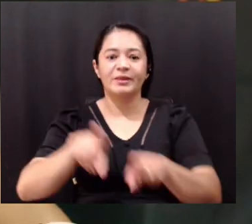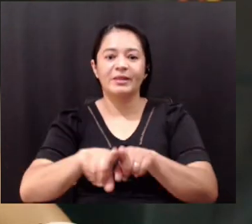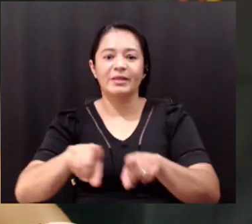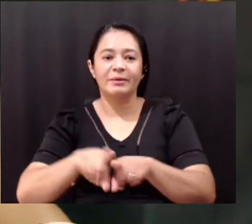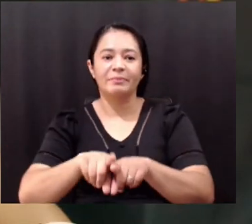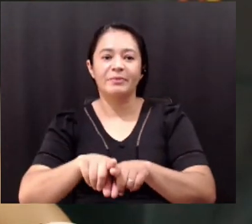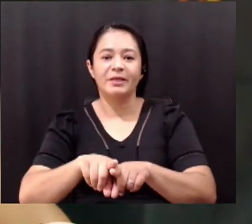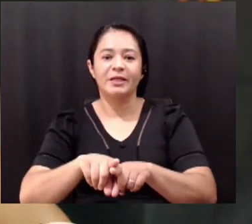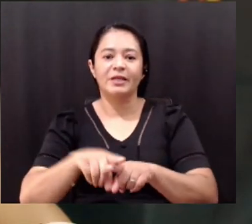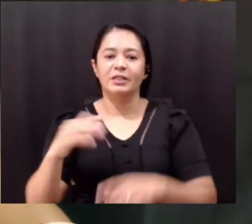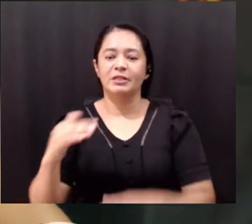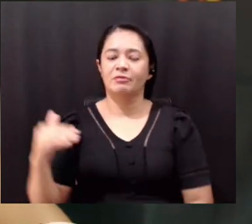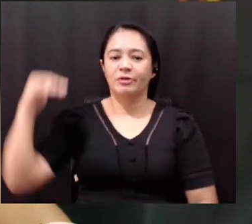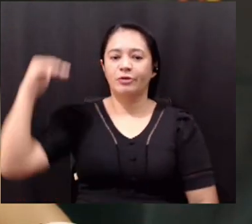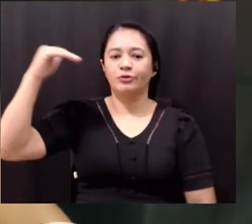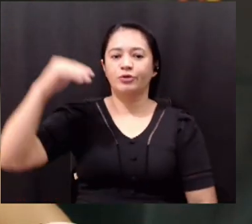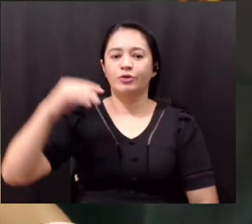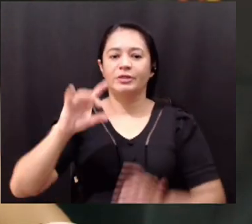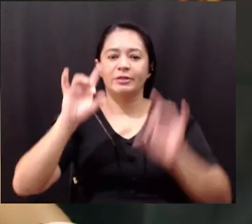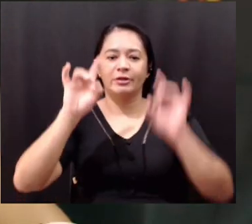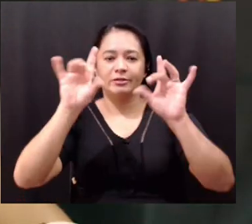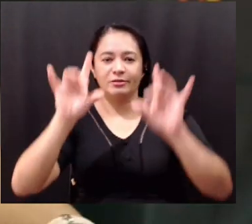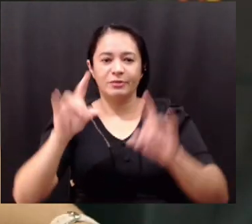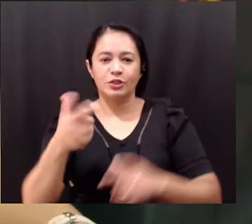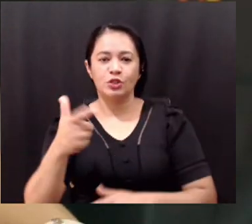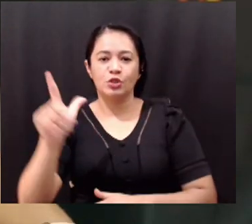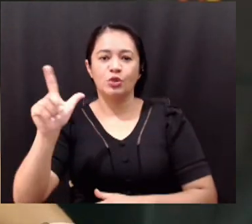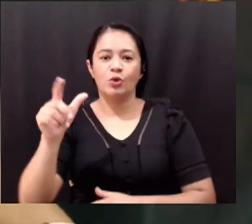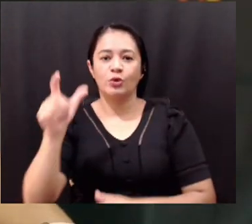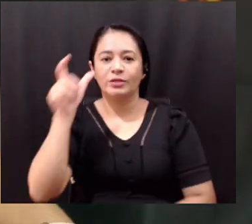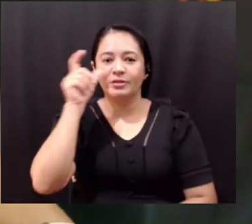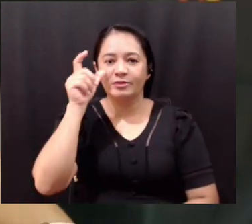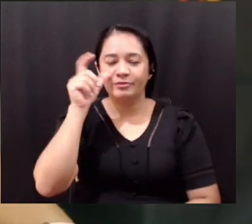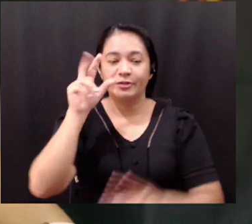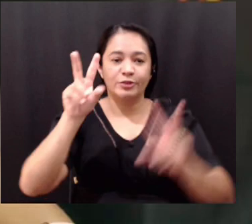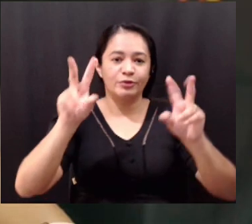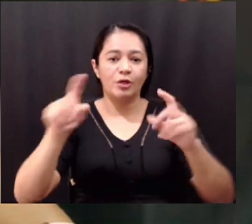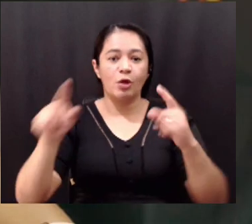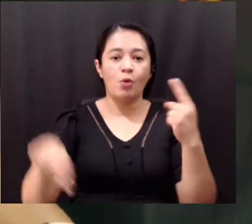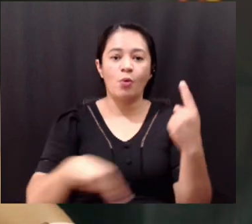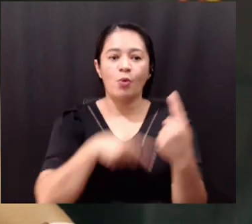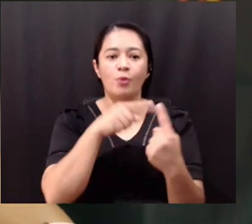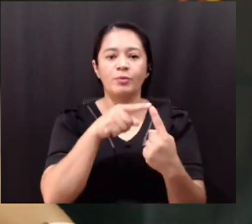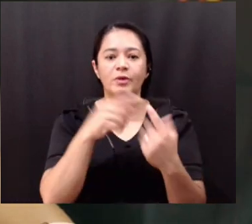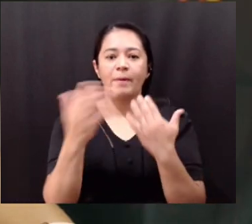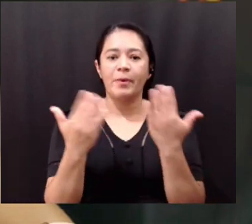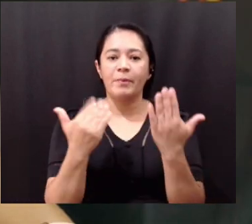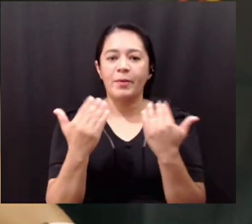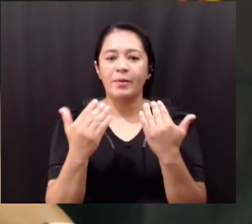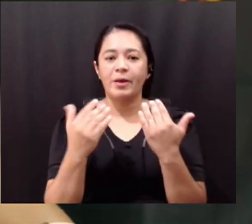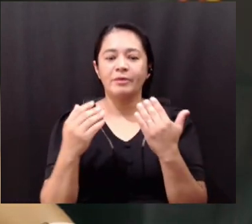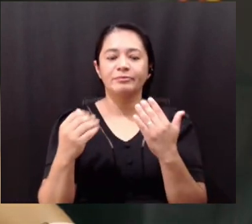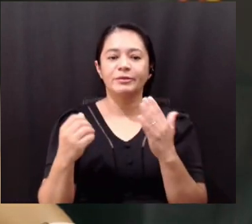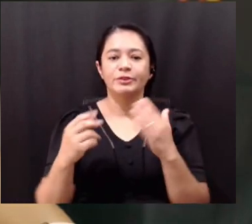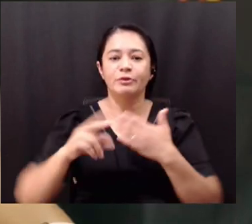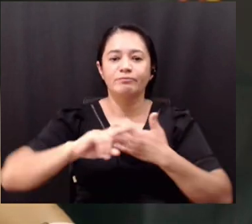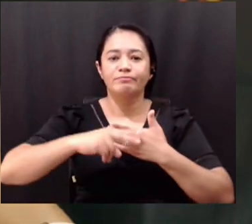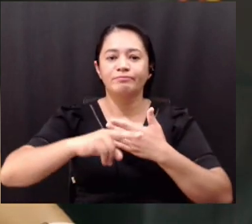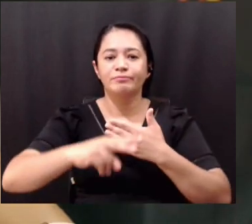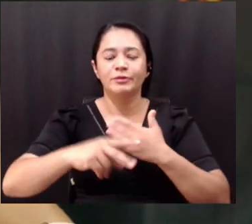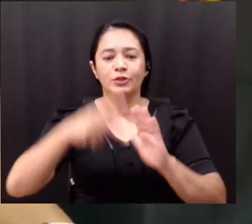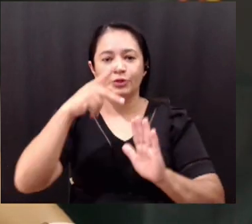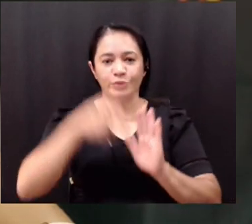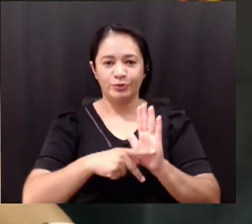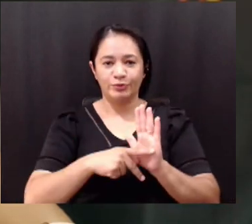autoridades, especialistas e demais interessados no tema. O objetivo é debater os impactos e benefícios do projeto para a mobilidade